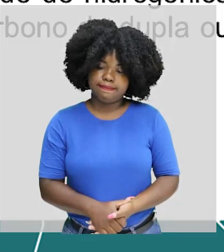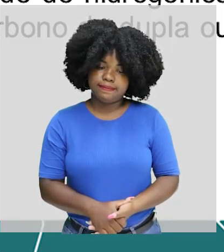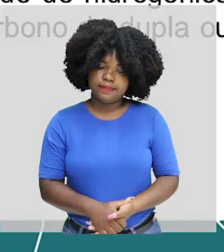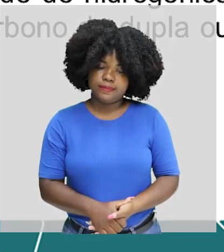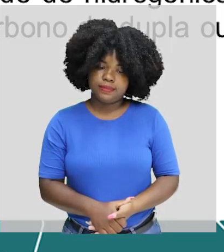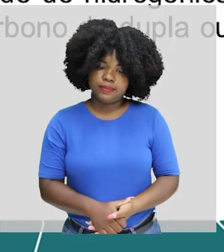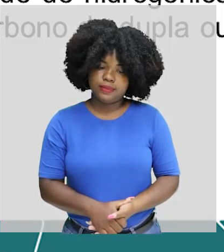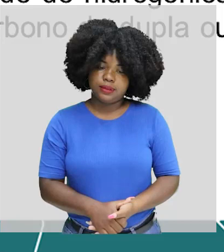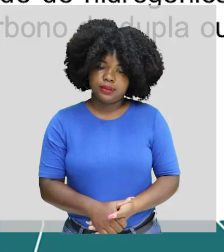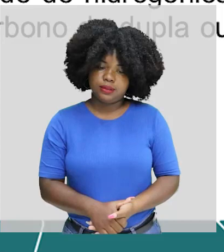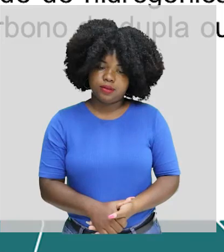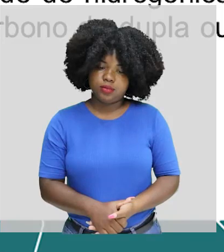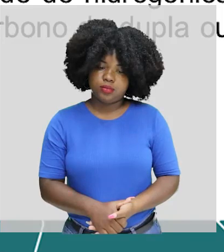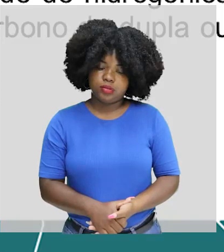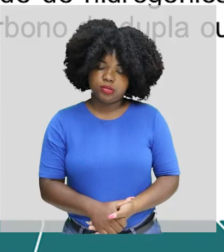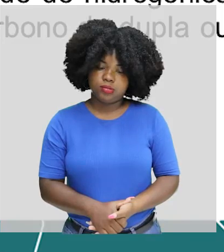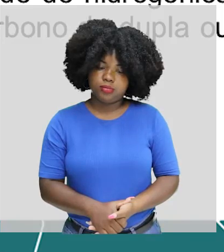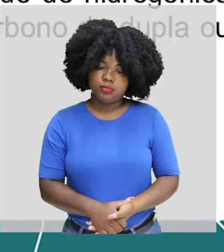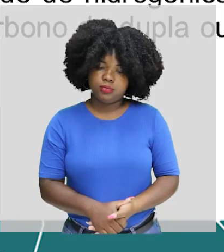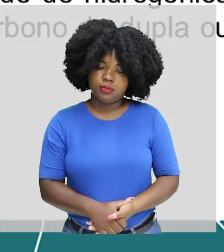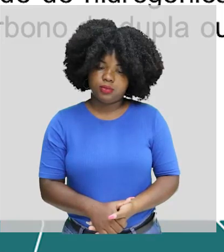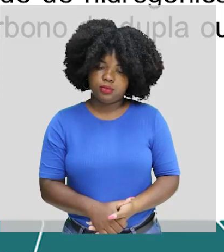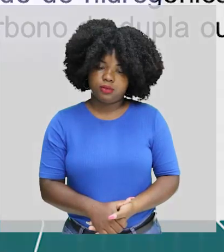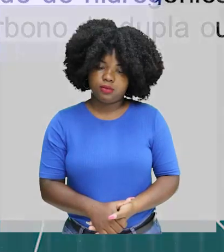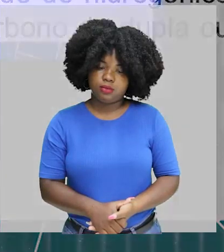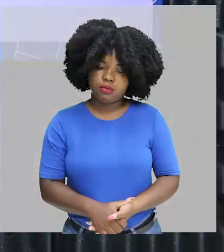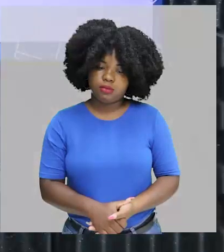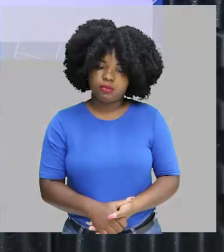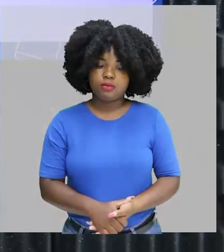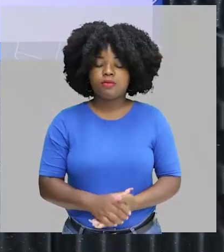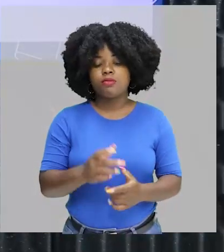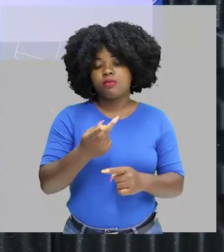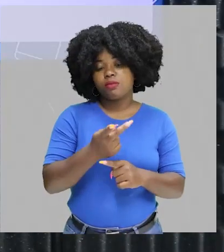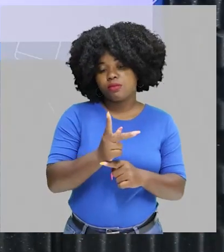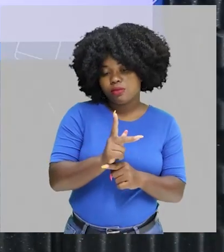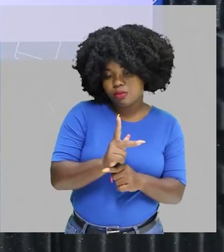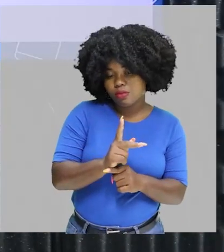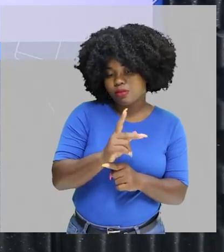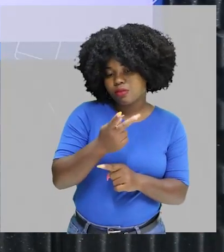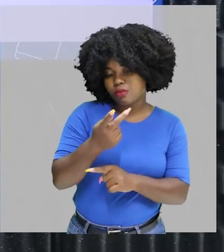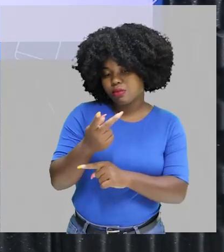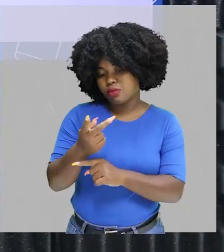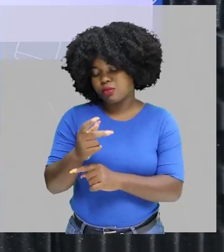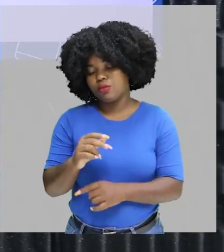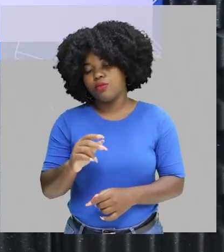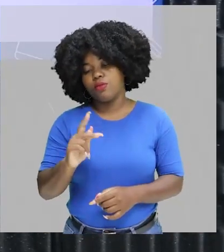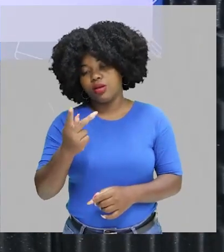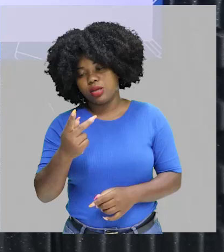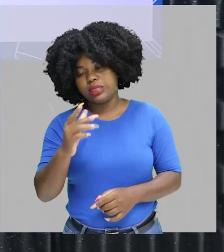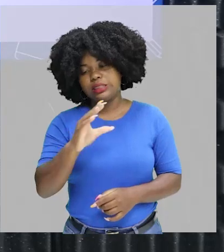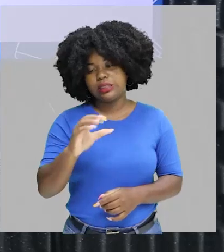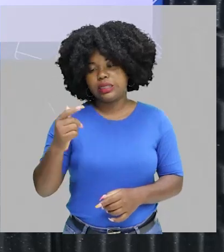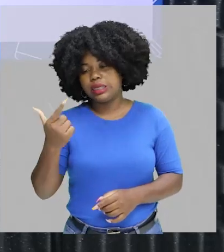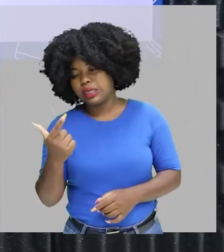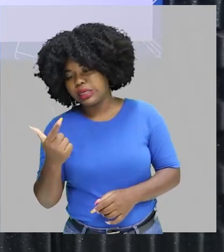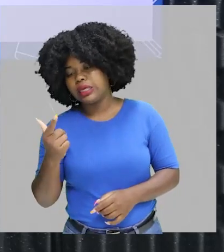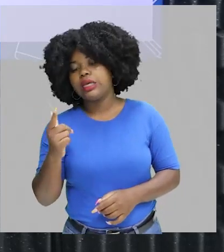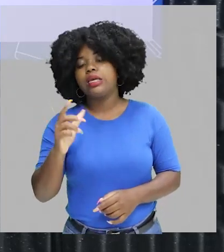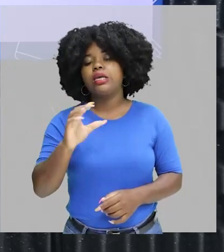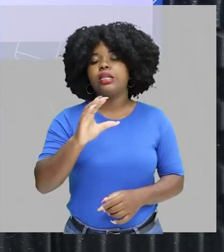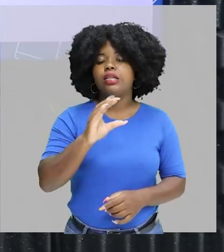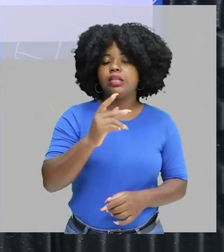hidrogênio, o carbono mais hidrogenado. Então, o hidrogênio do HCl, do HBr,